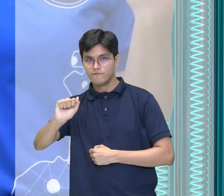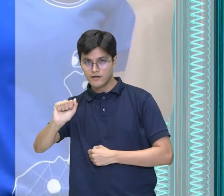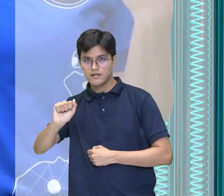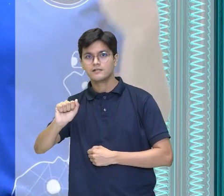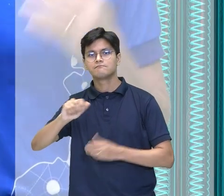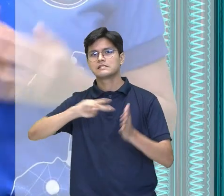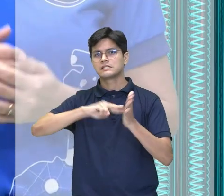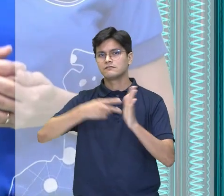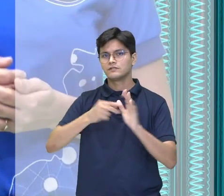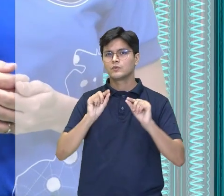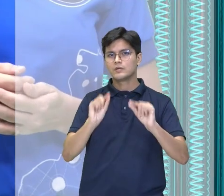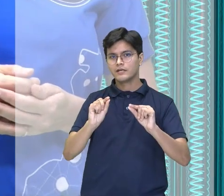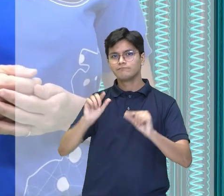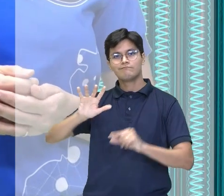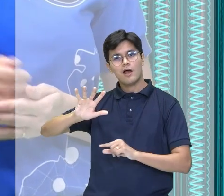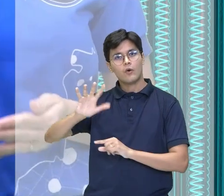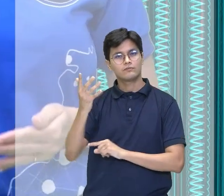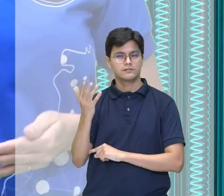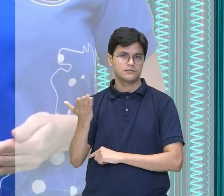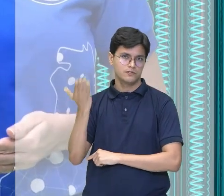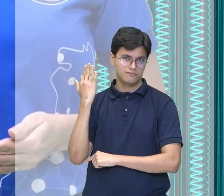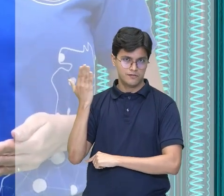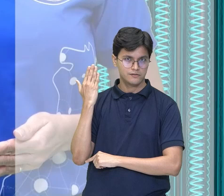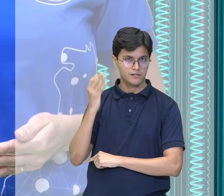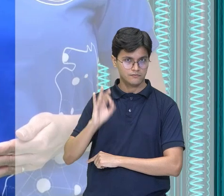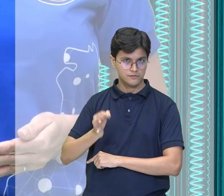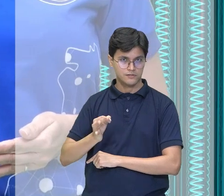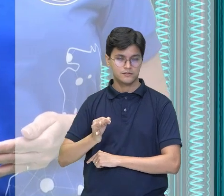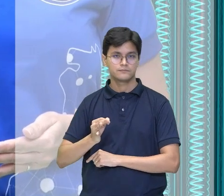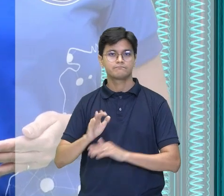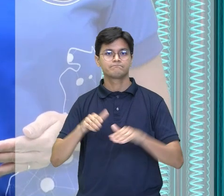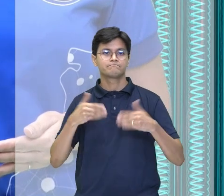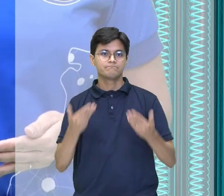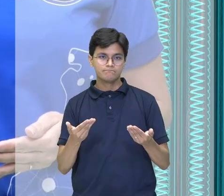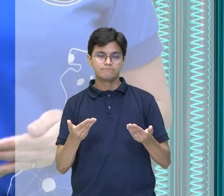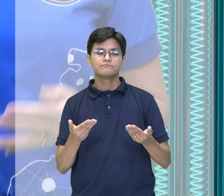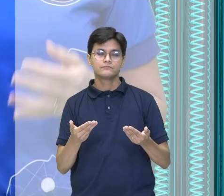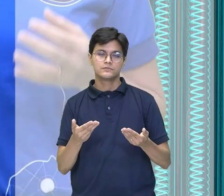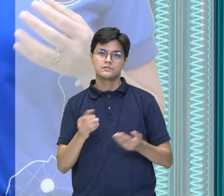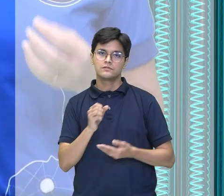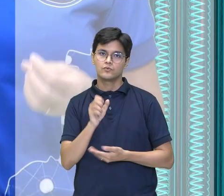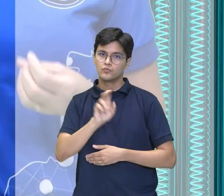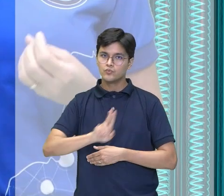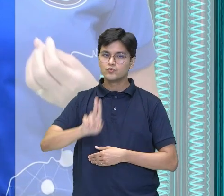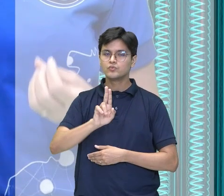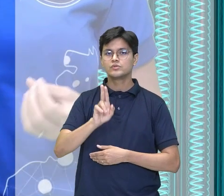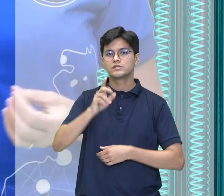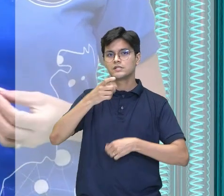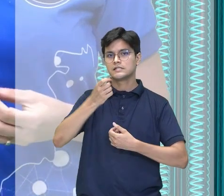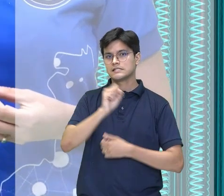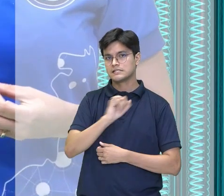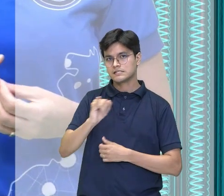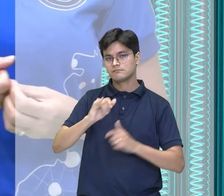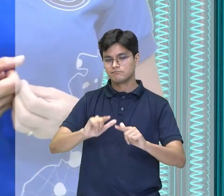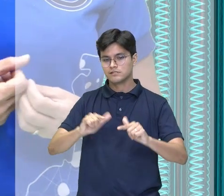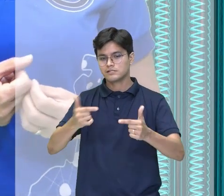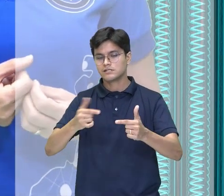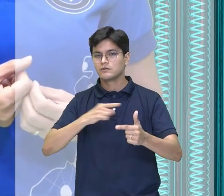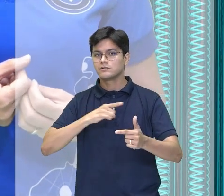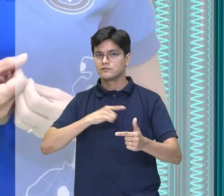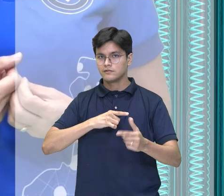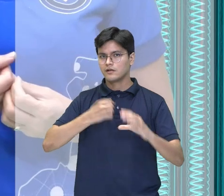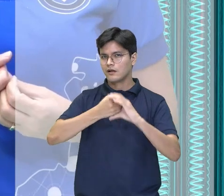estava ocorrendo no passado. Então, nós usamos quando uma ação tem caráter temporário